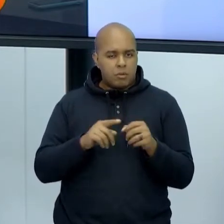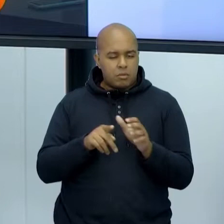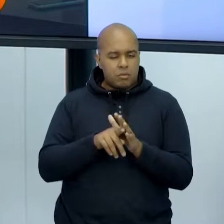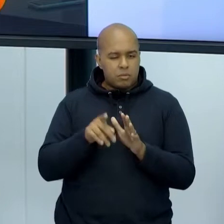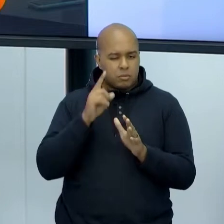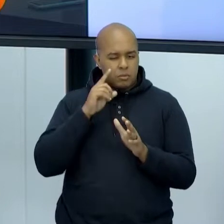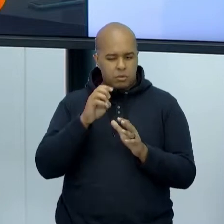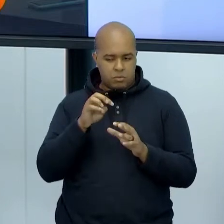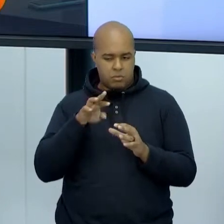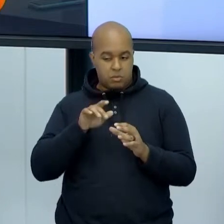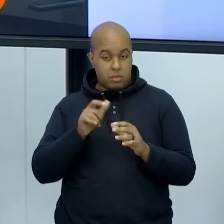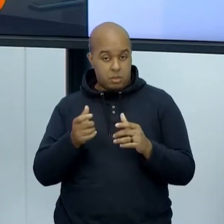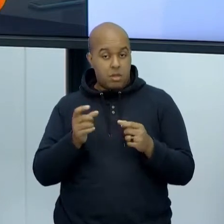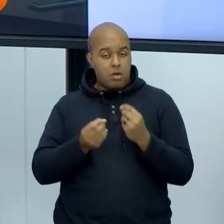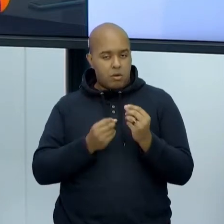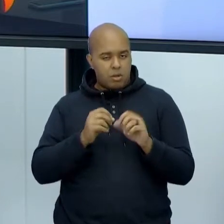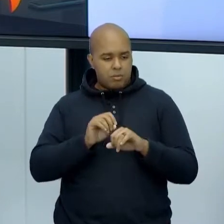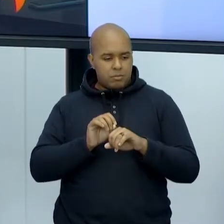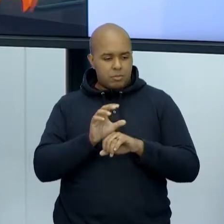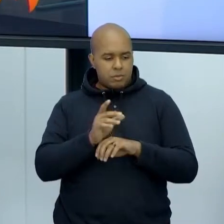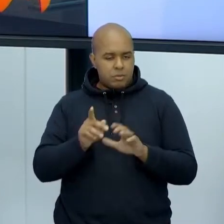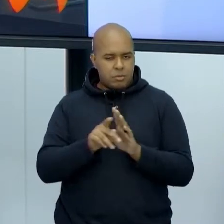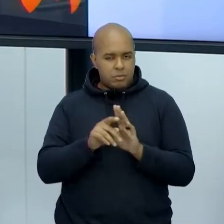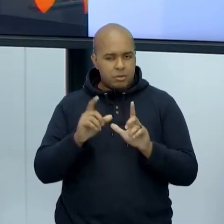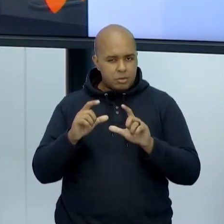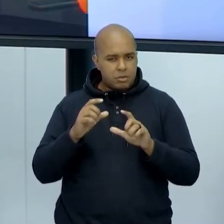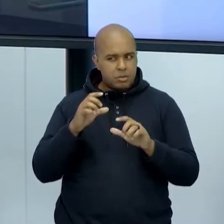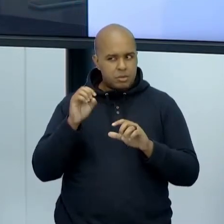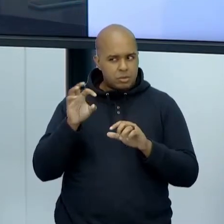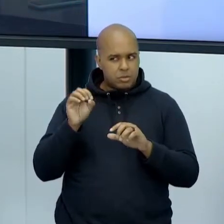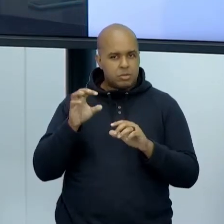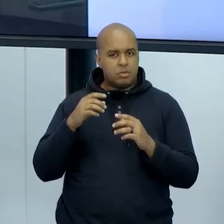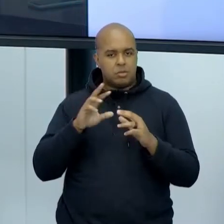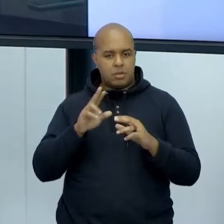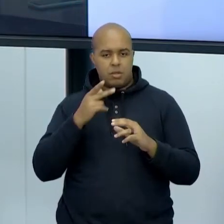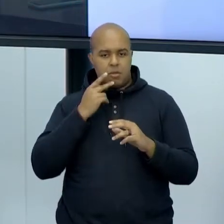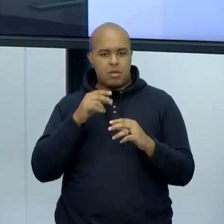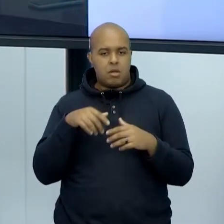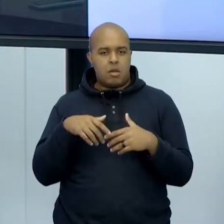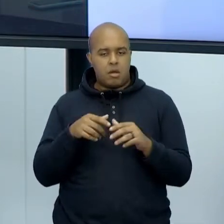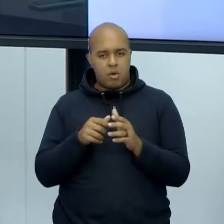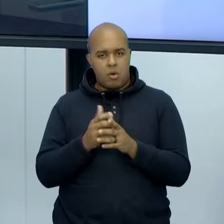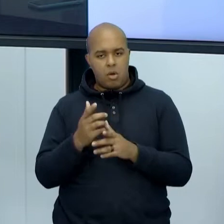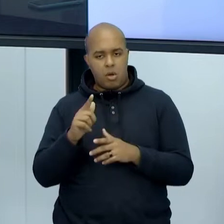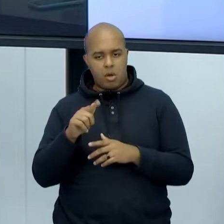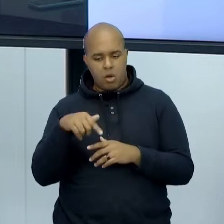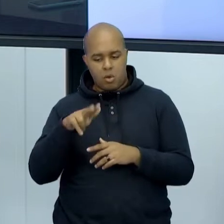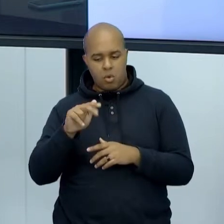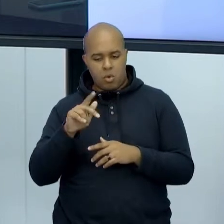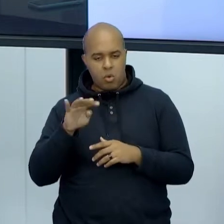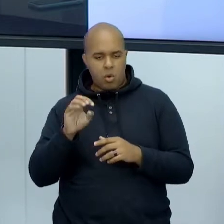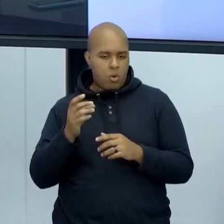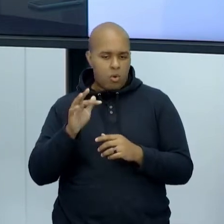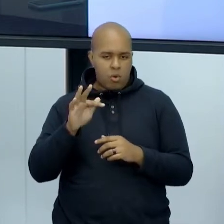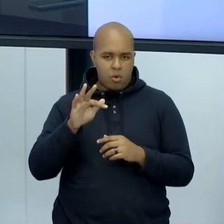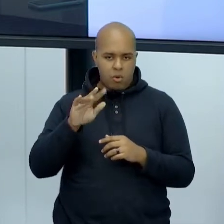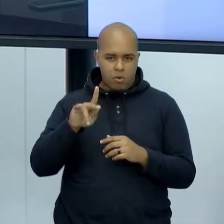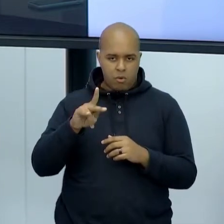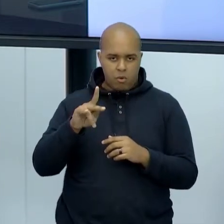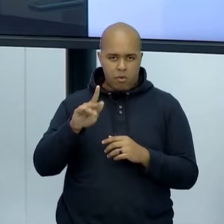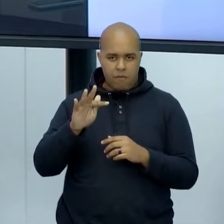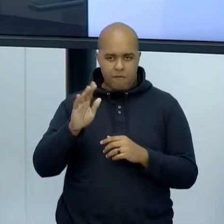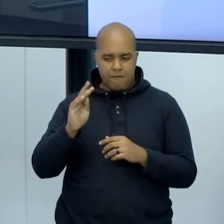seu orbital, ele emite essa fagulha de luz que ele foi chamada de quanta, fóton ou quanta, tá